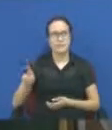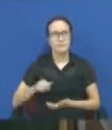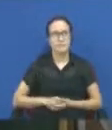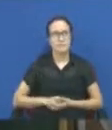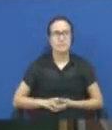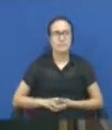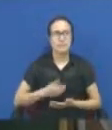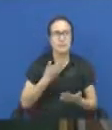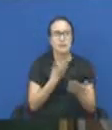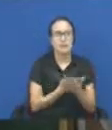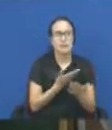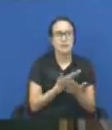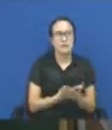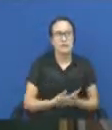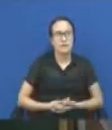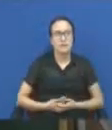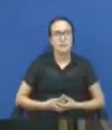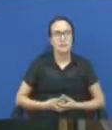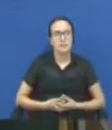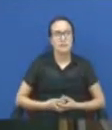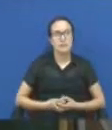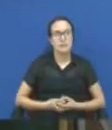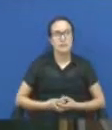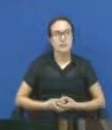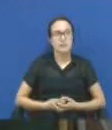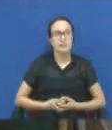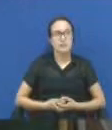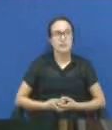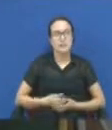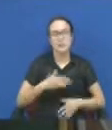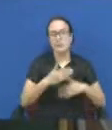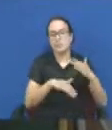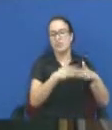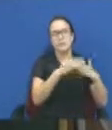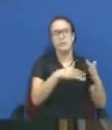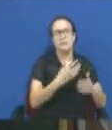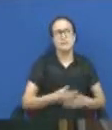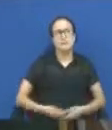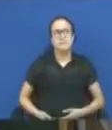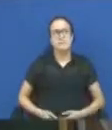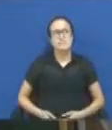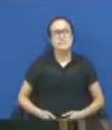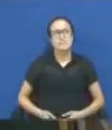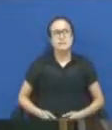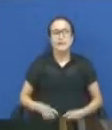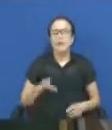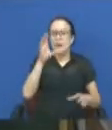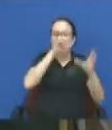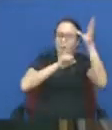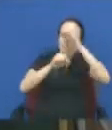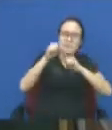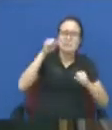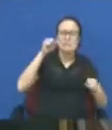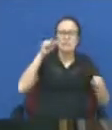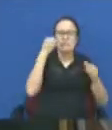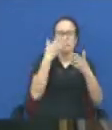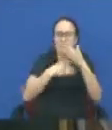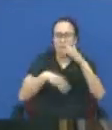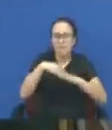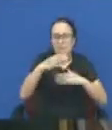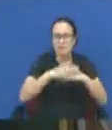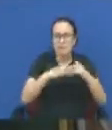Está na escola. Estudando, desenvolvendo suas habilidades, aprendendo esporte, karatê,